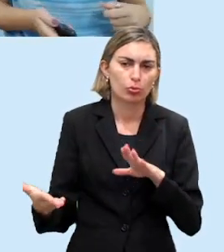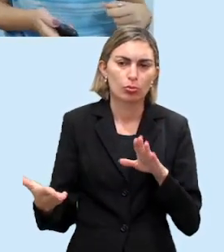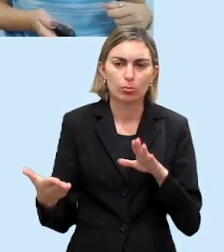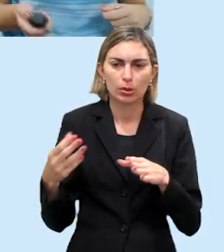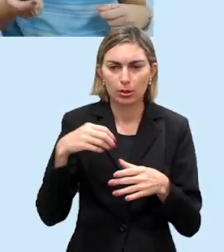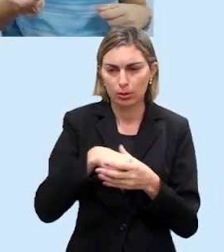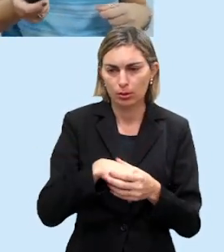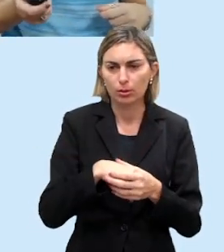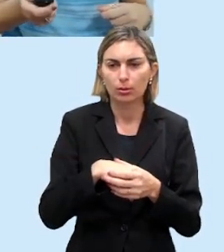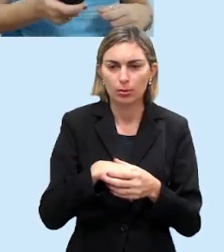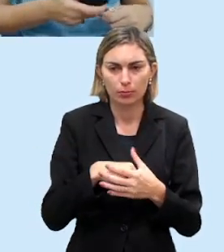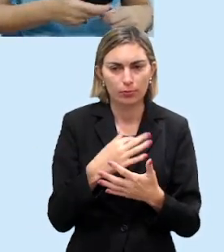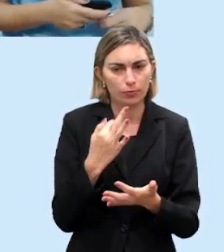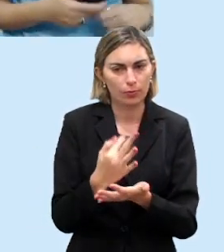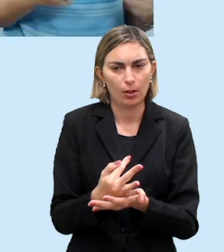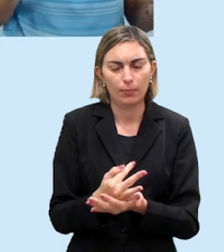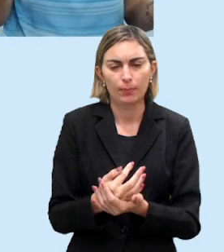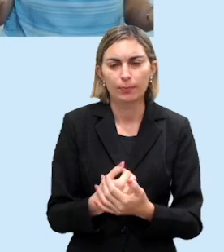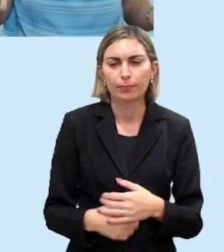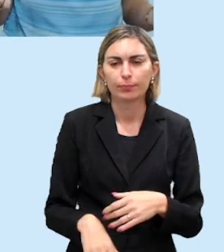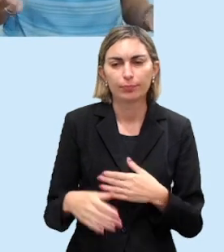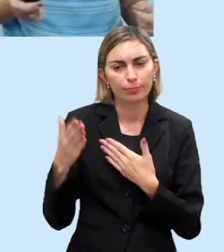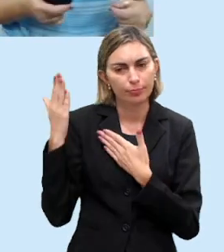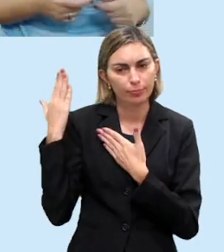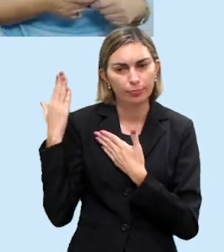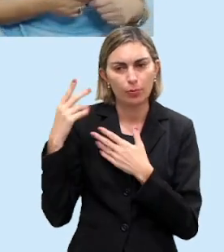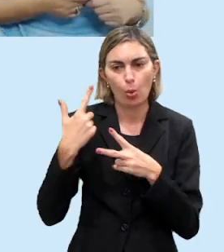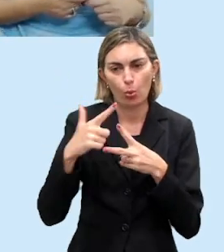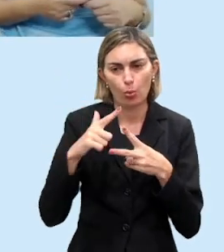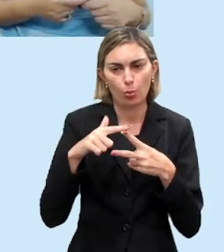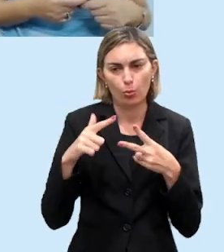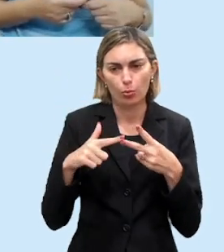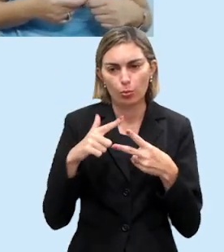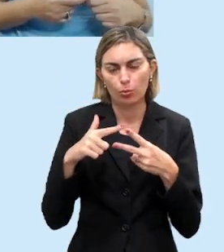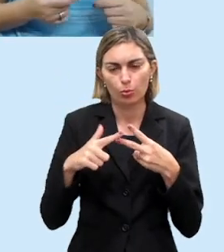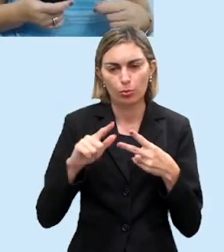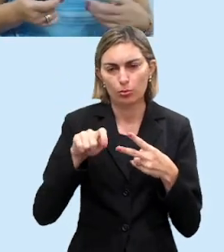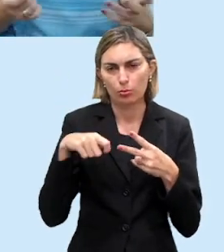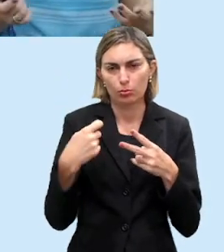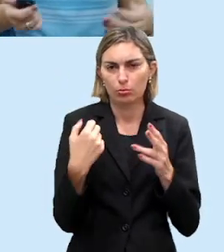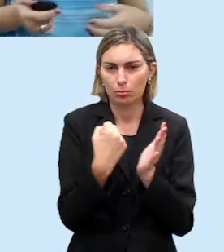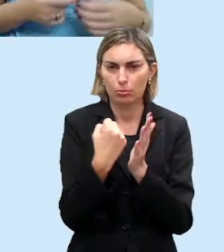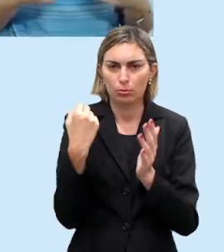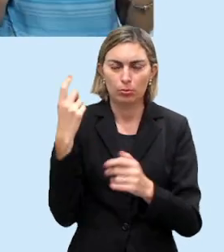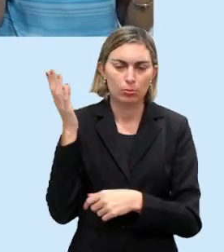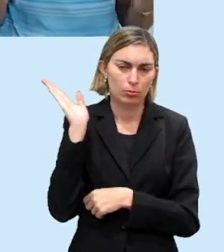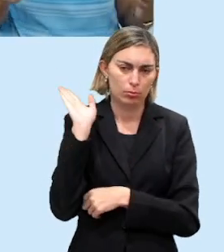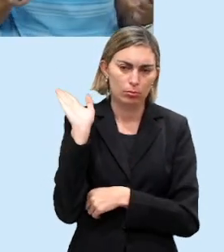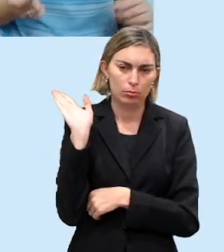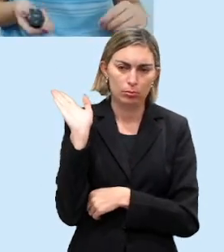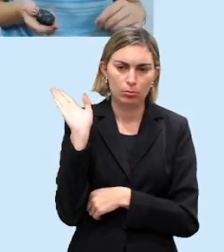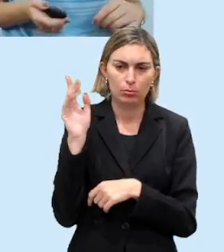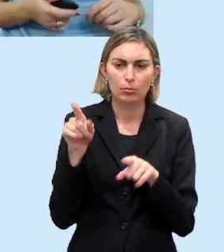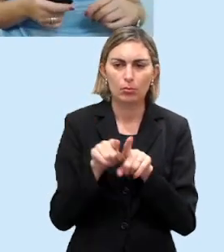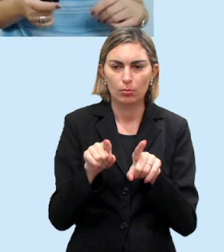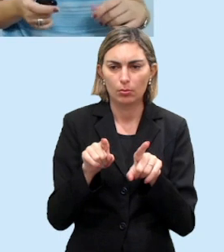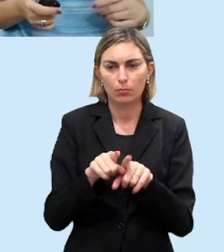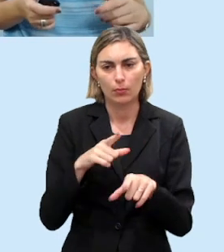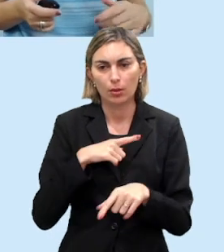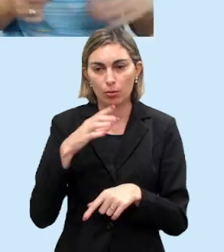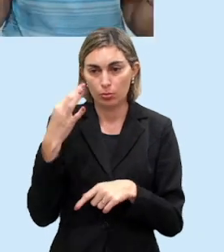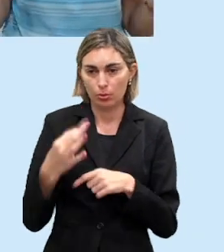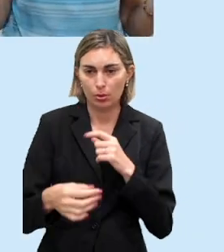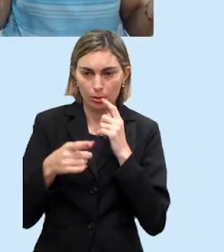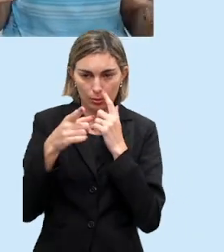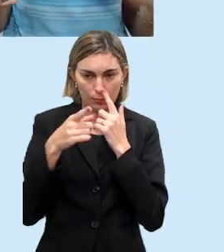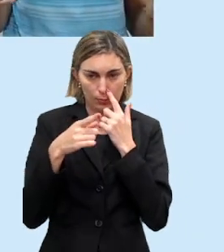dessa fé. Não é? Dois outros, né, signos, símbolos que eu também tenho certeza que vocês